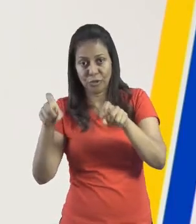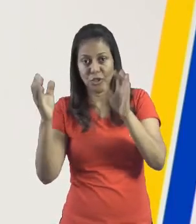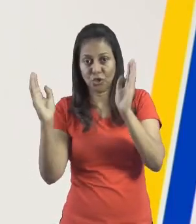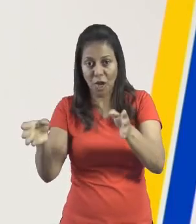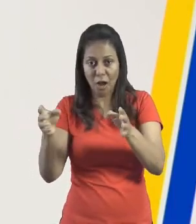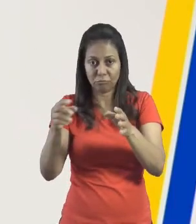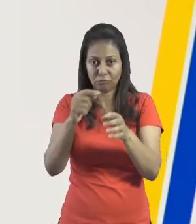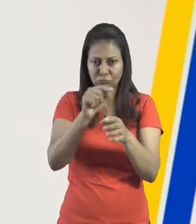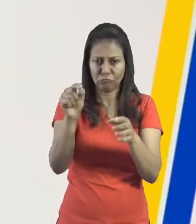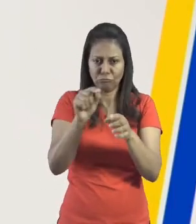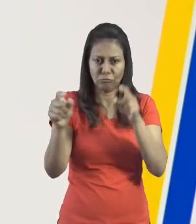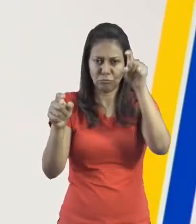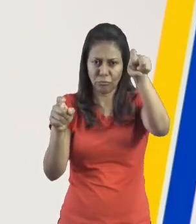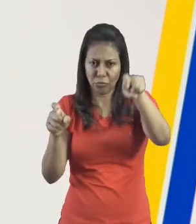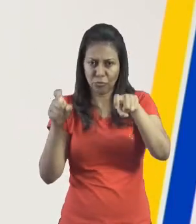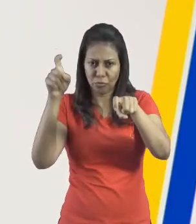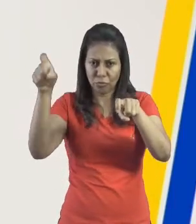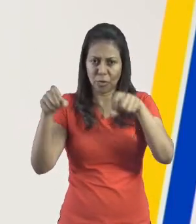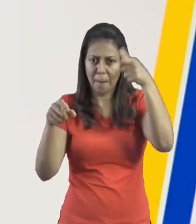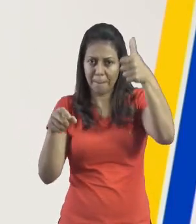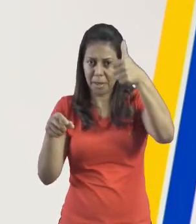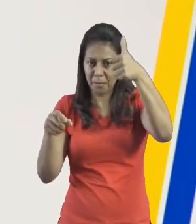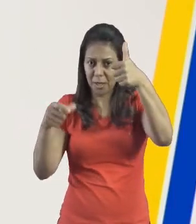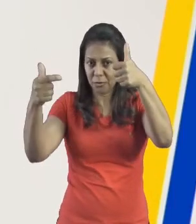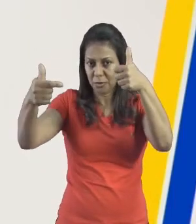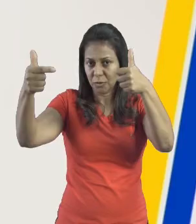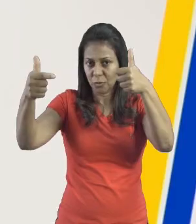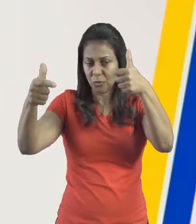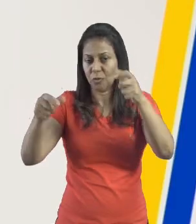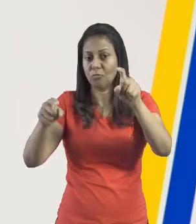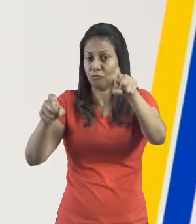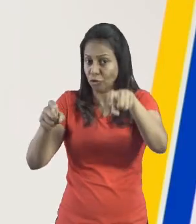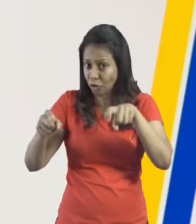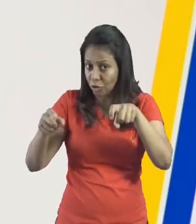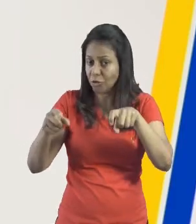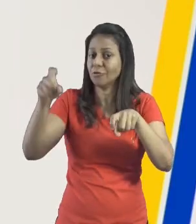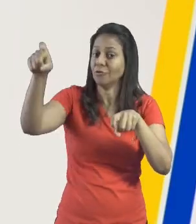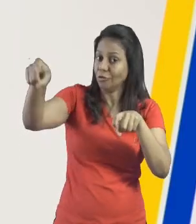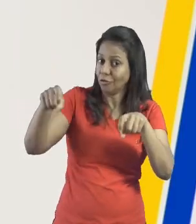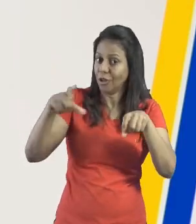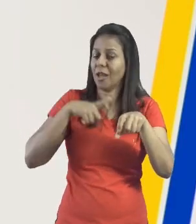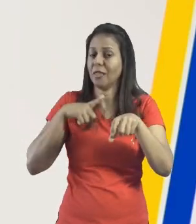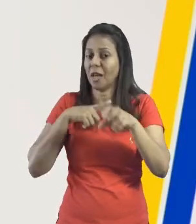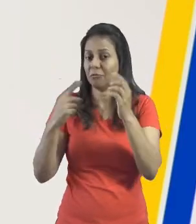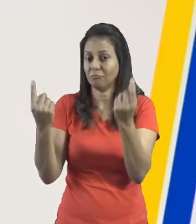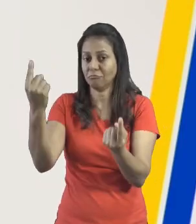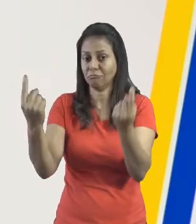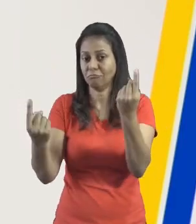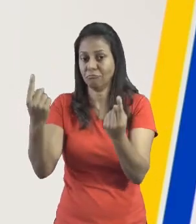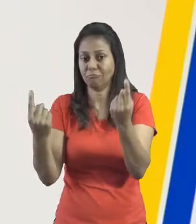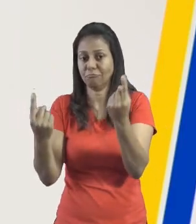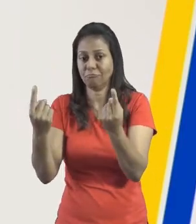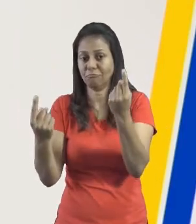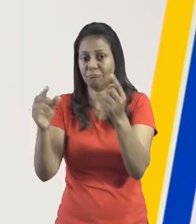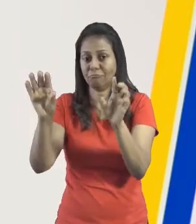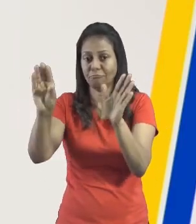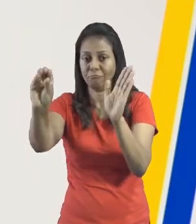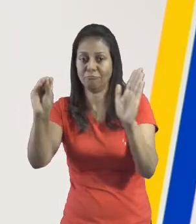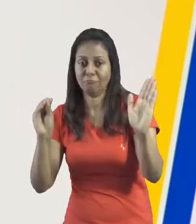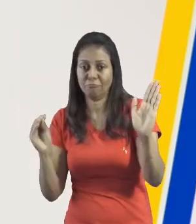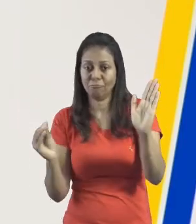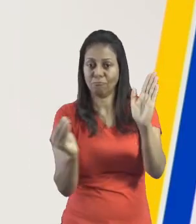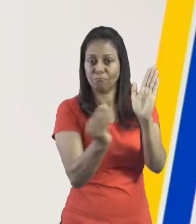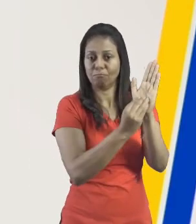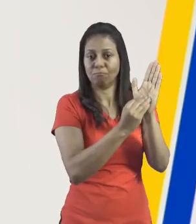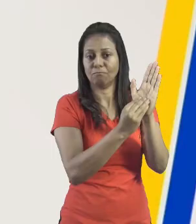Observando bem, vocês dá para notar que o x aparece no primeiro e no segundo termo. Então, vamos colocar o x